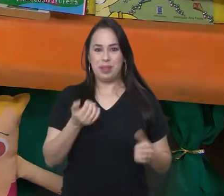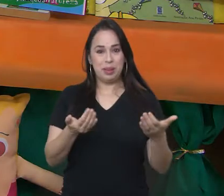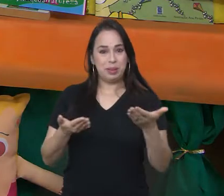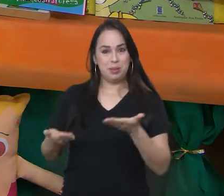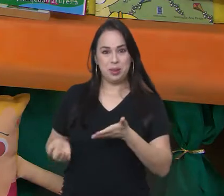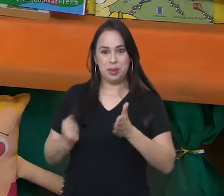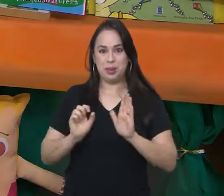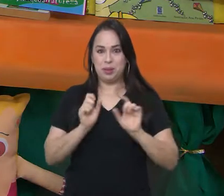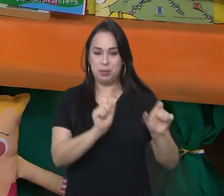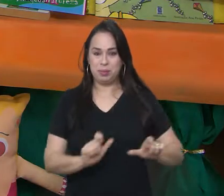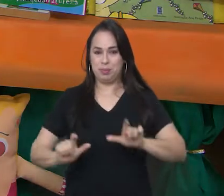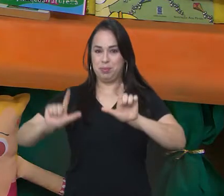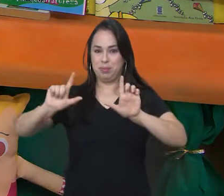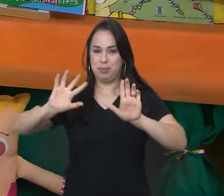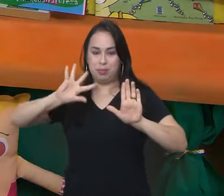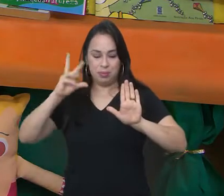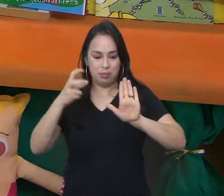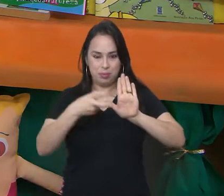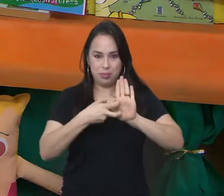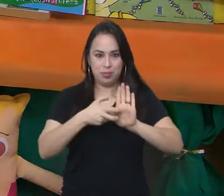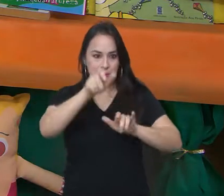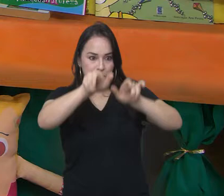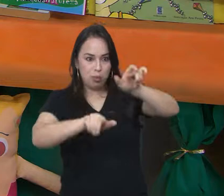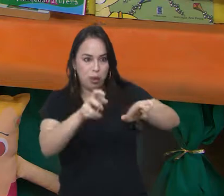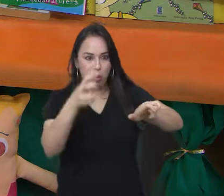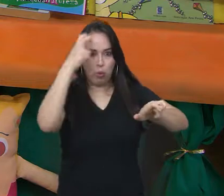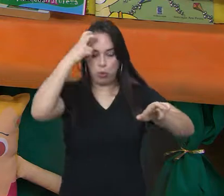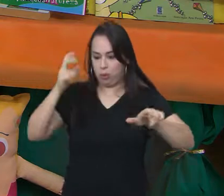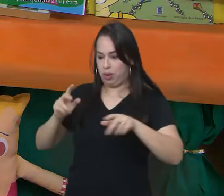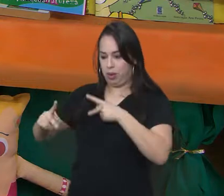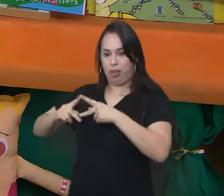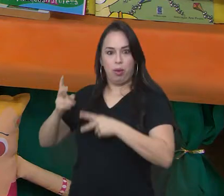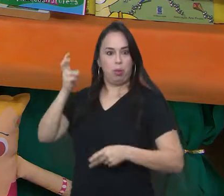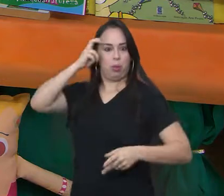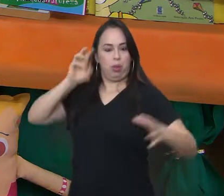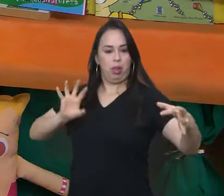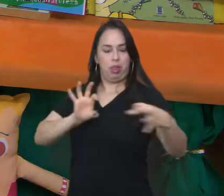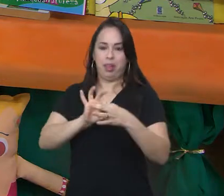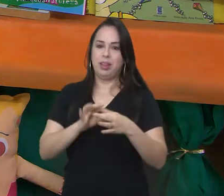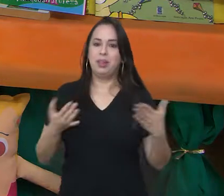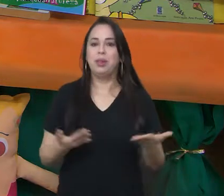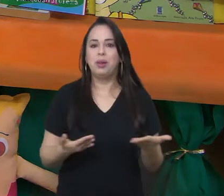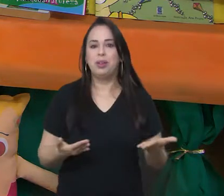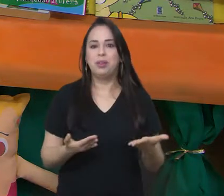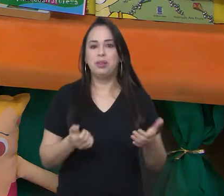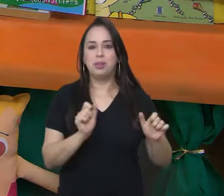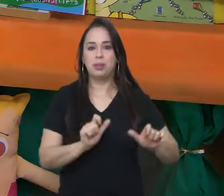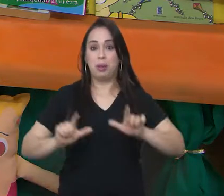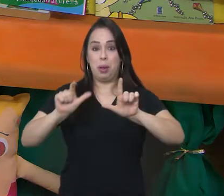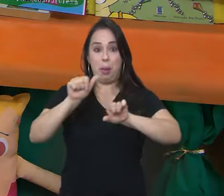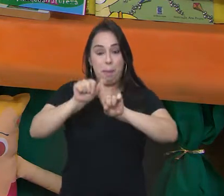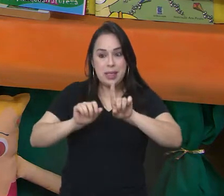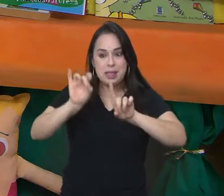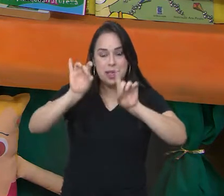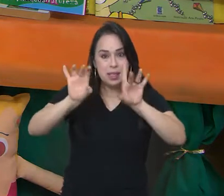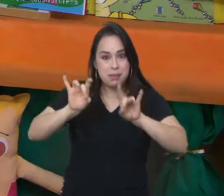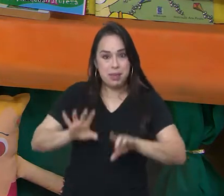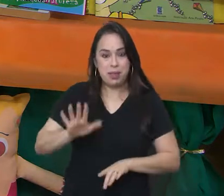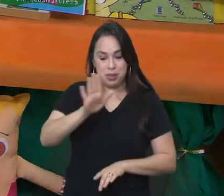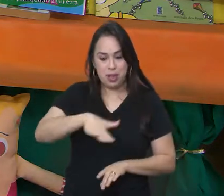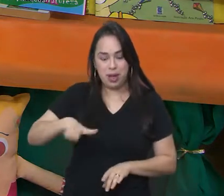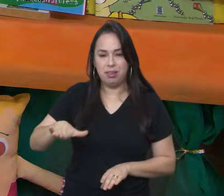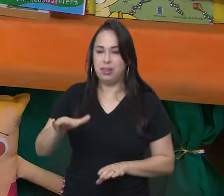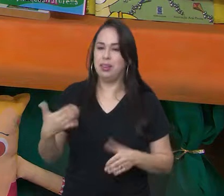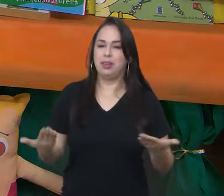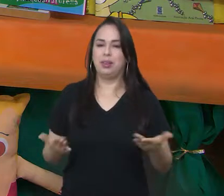Bem-vindo a mais um Conexão Cultura, o programa que conecta você à cultura em São José dos Campos. E para esse programa, que vai ao ar no mês das crianças, eu